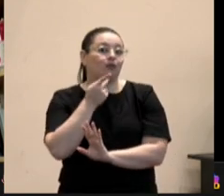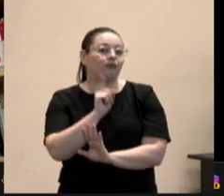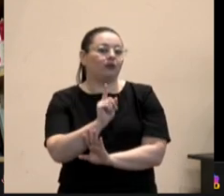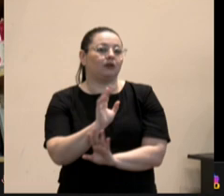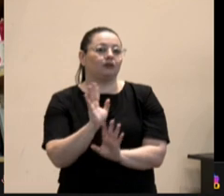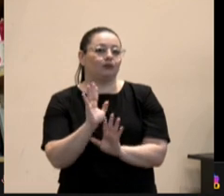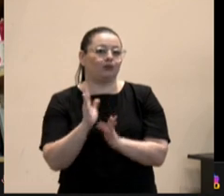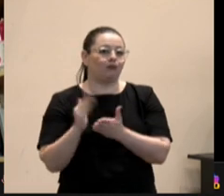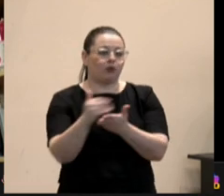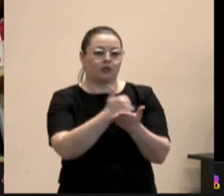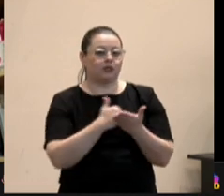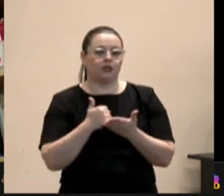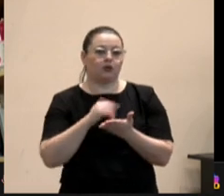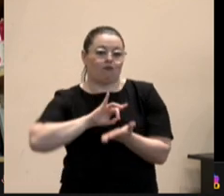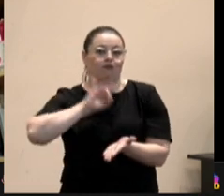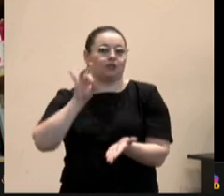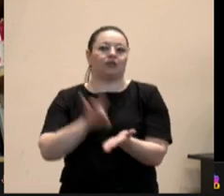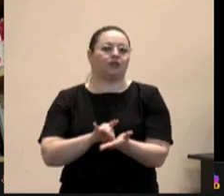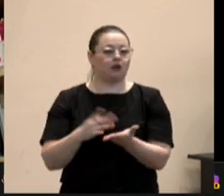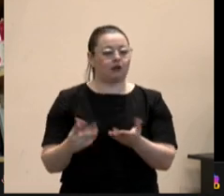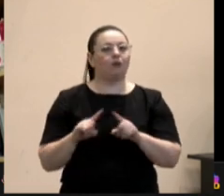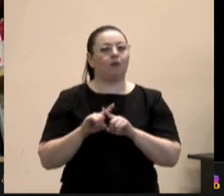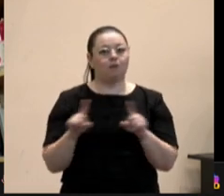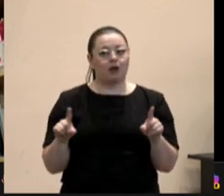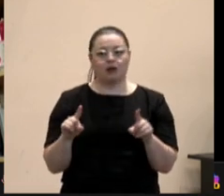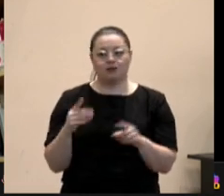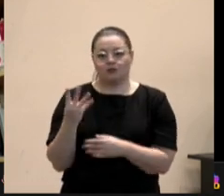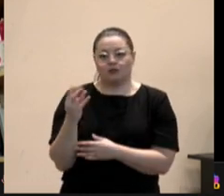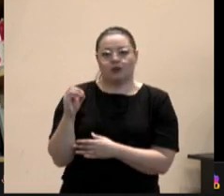porque não temos dados oficiais dos funcionários, que